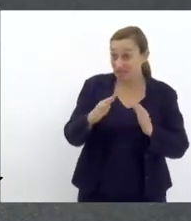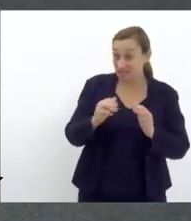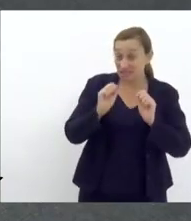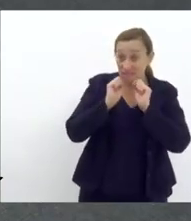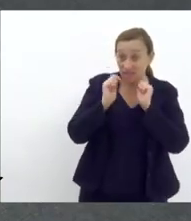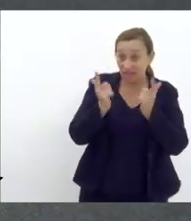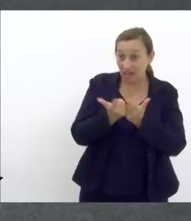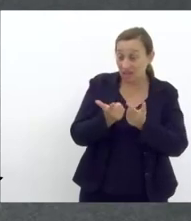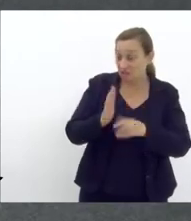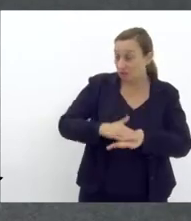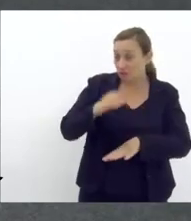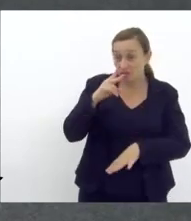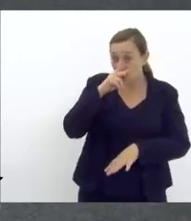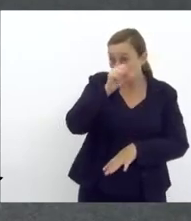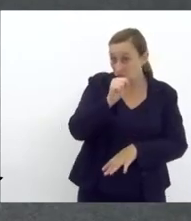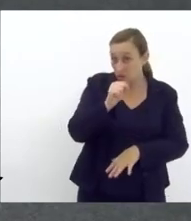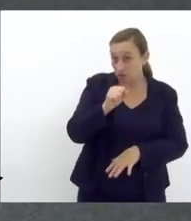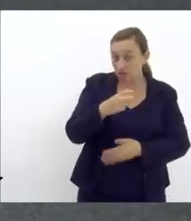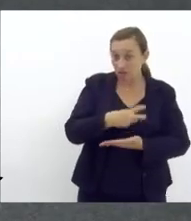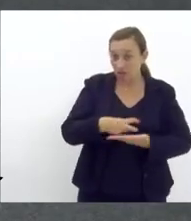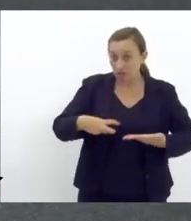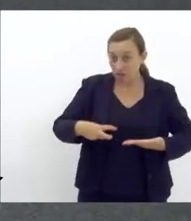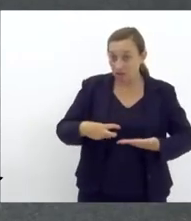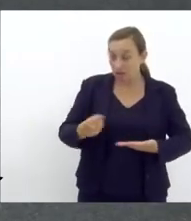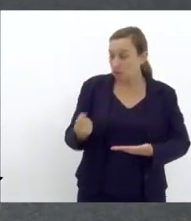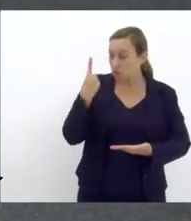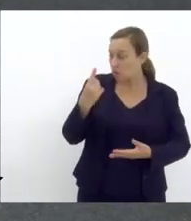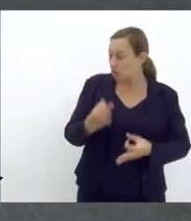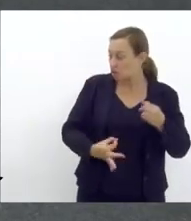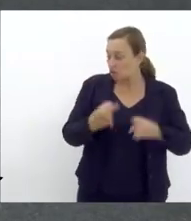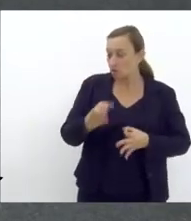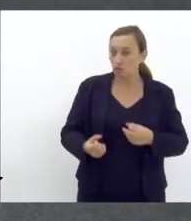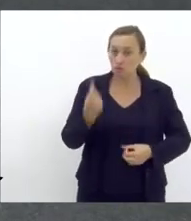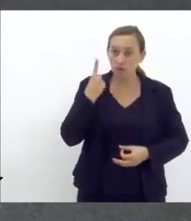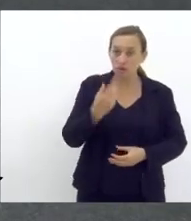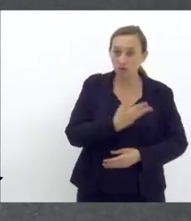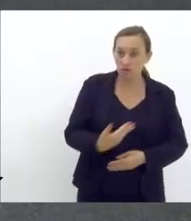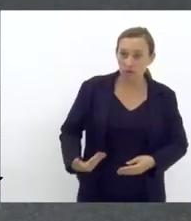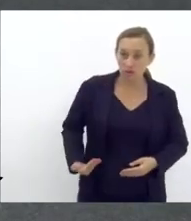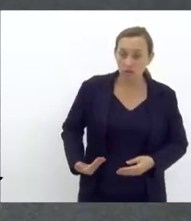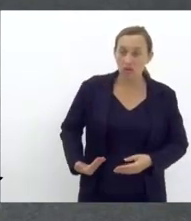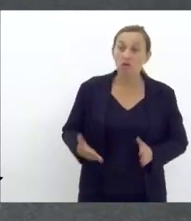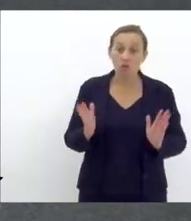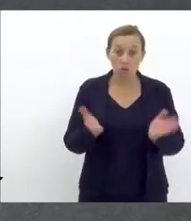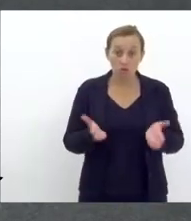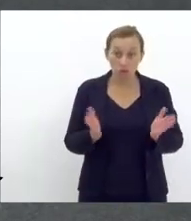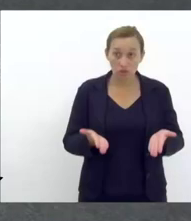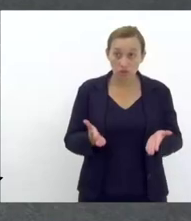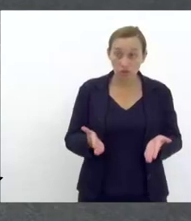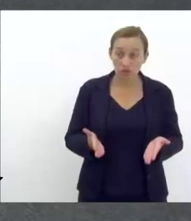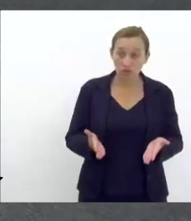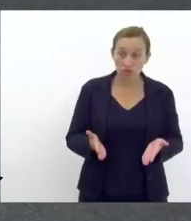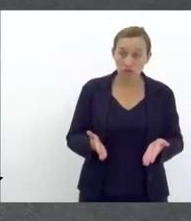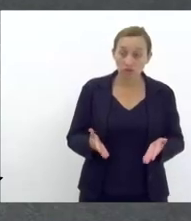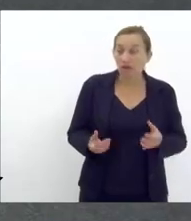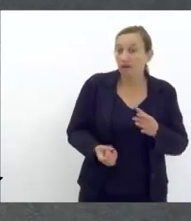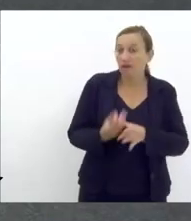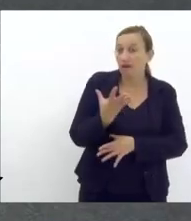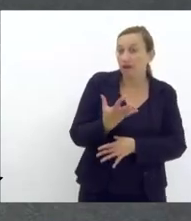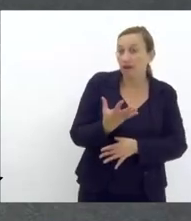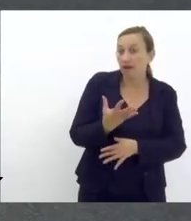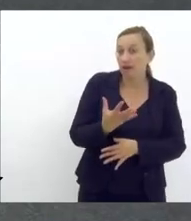foi mais forte e fez o impeachment do ex-juízo ex-governador Wilson hoje tenta criar